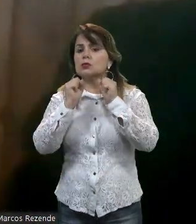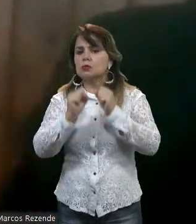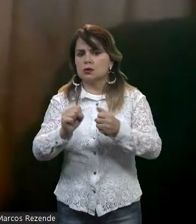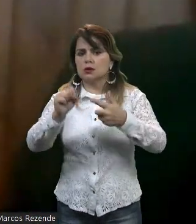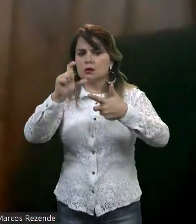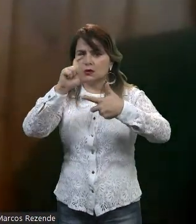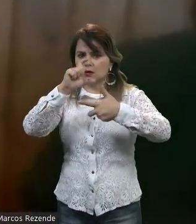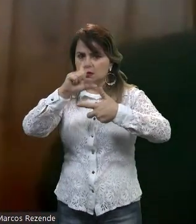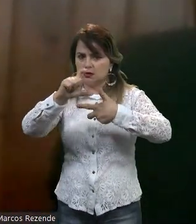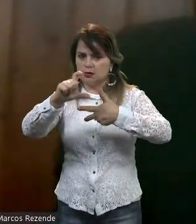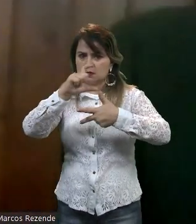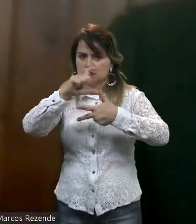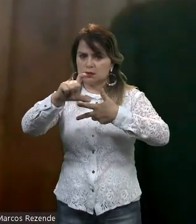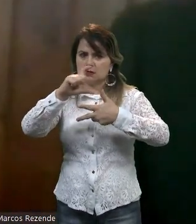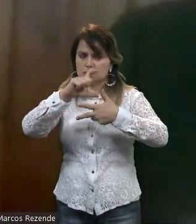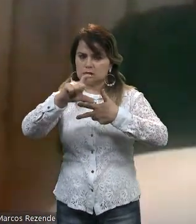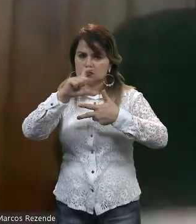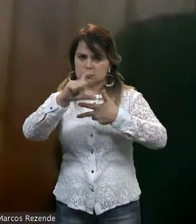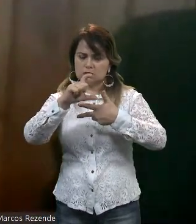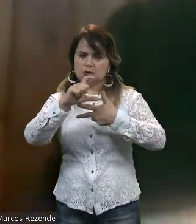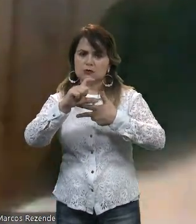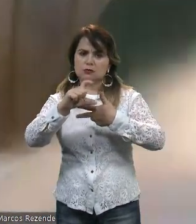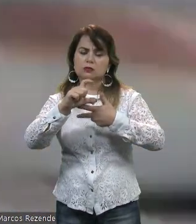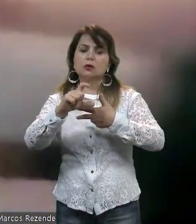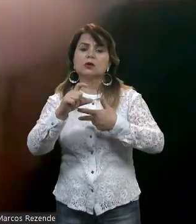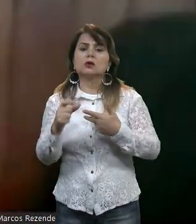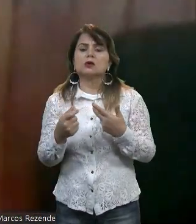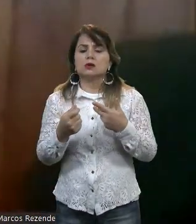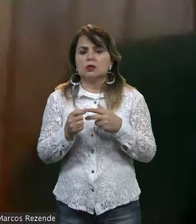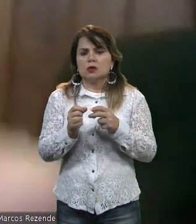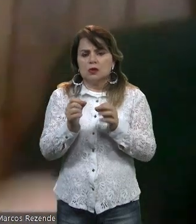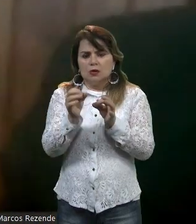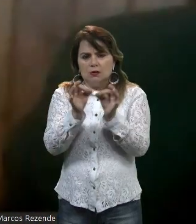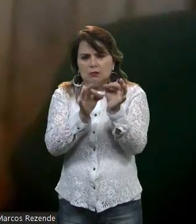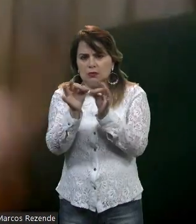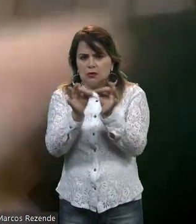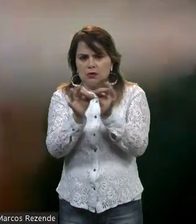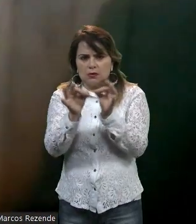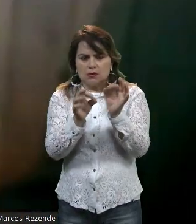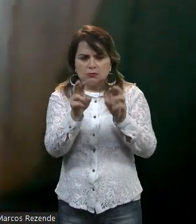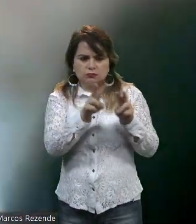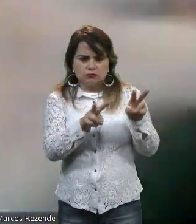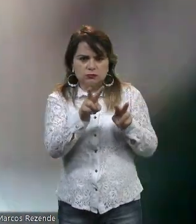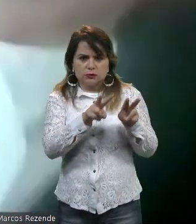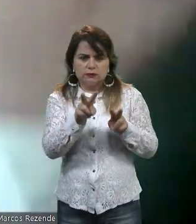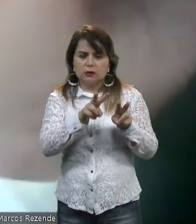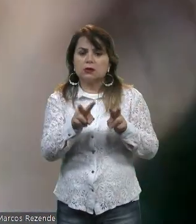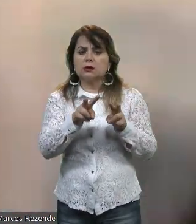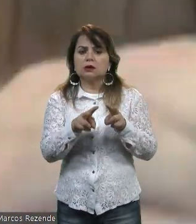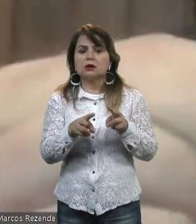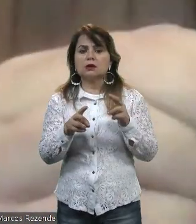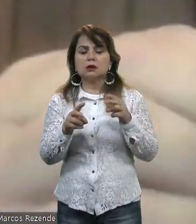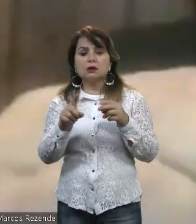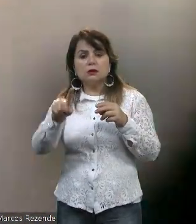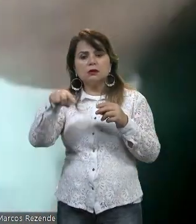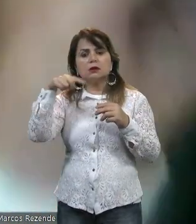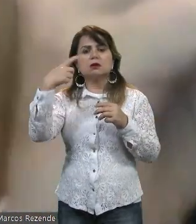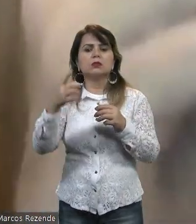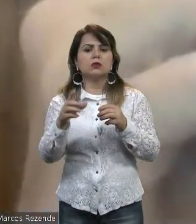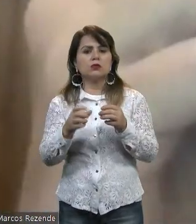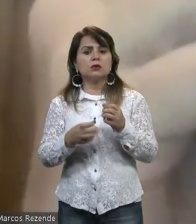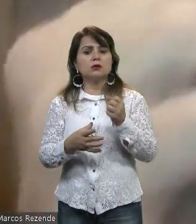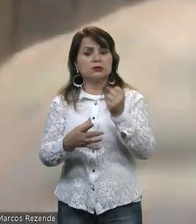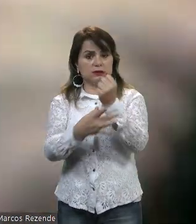esses acertos no projeto, até ver um aditivo para o banco e dar garantias para